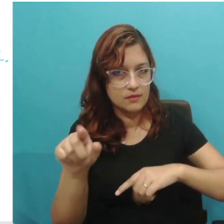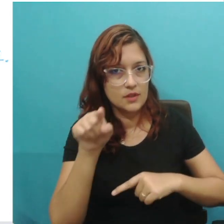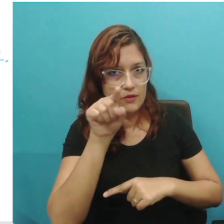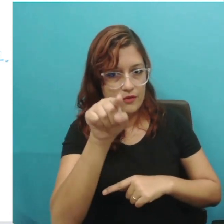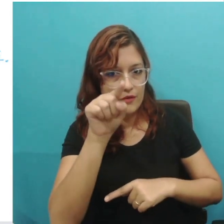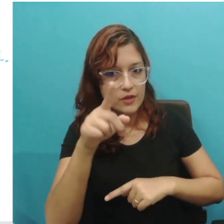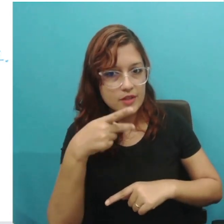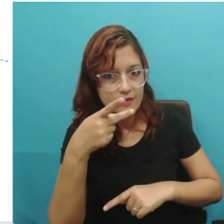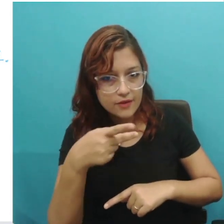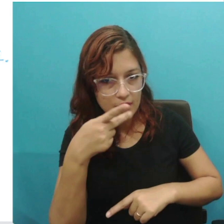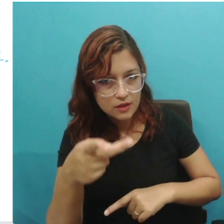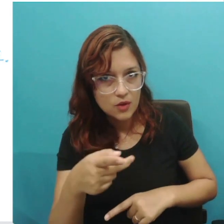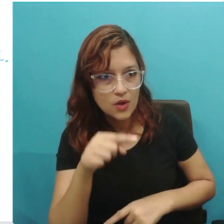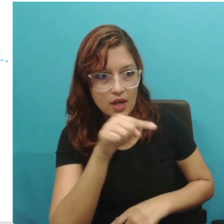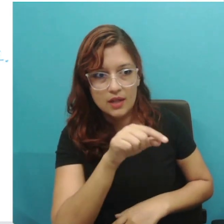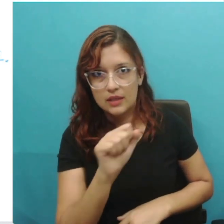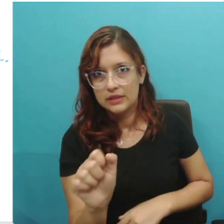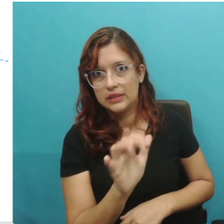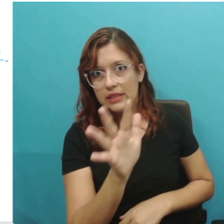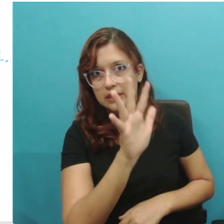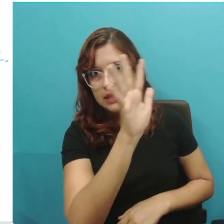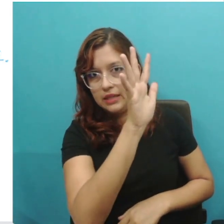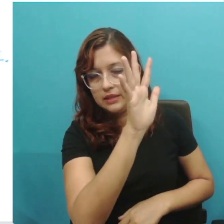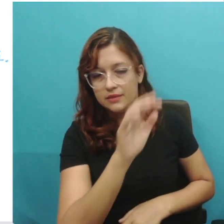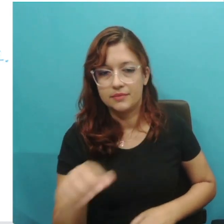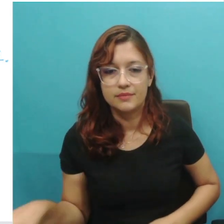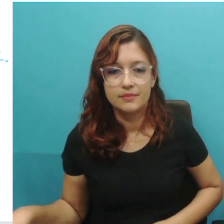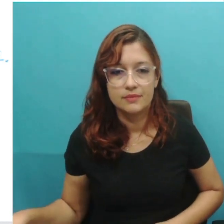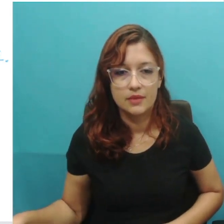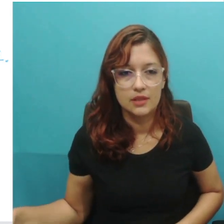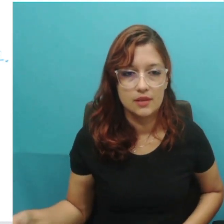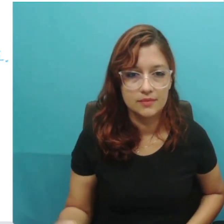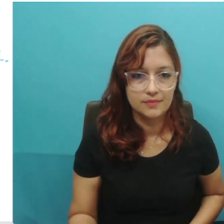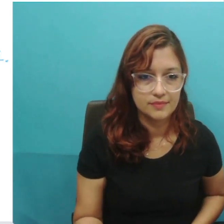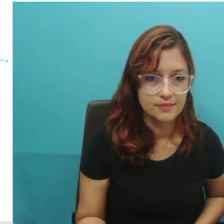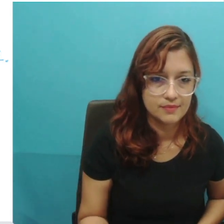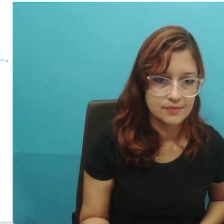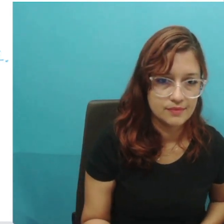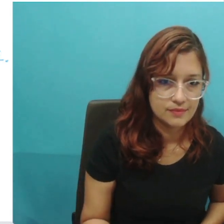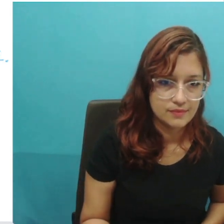de cujo autor você falou era cara.